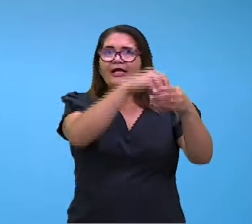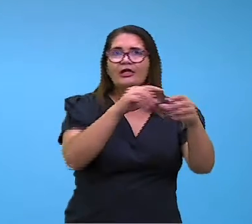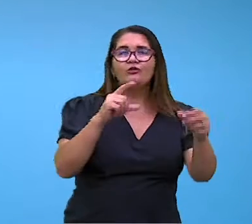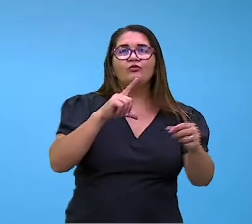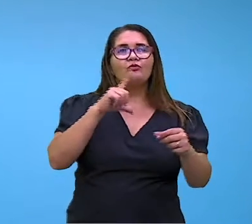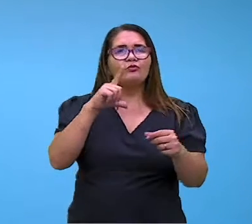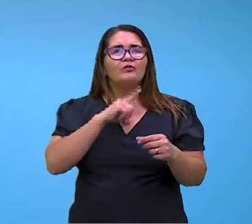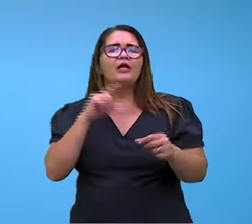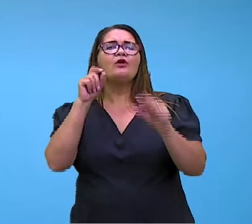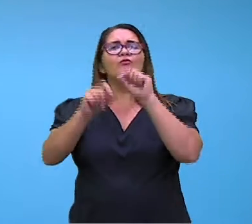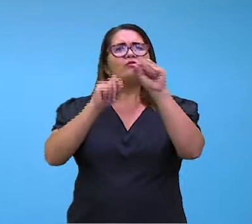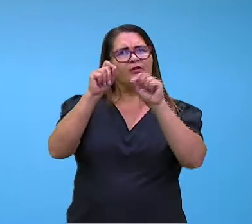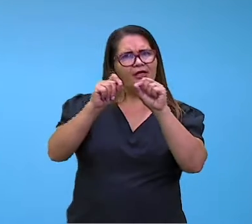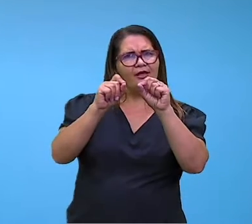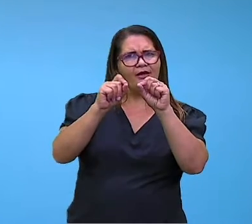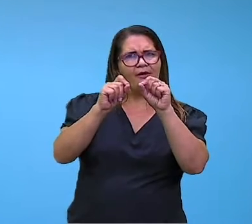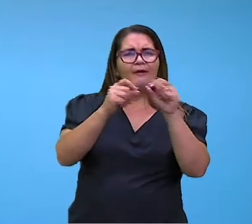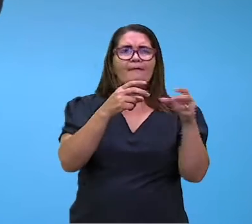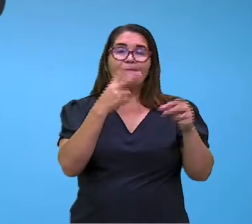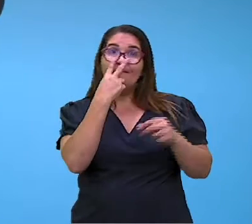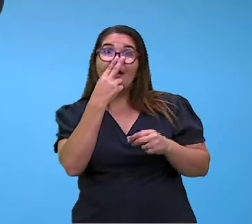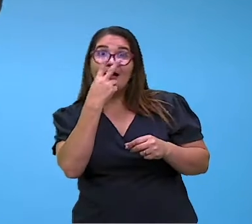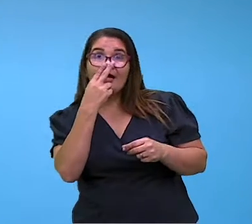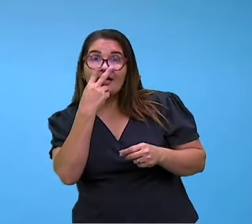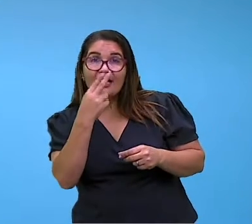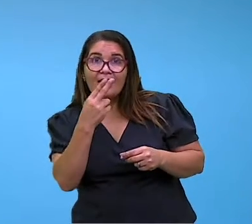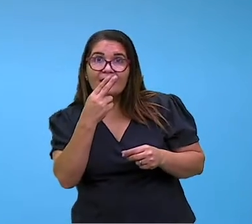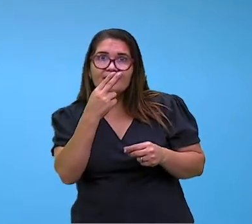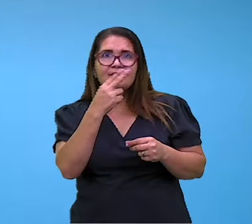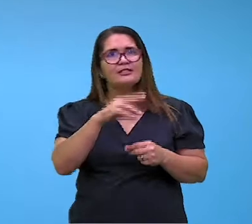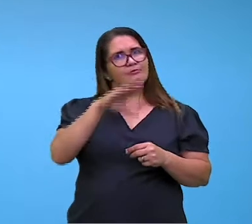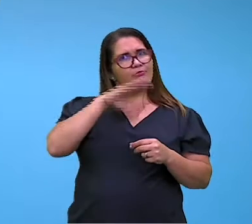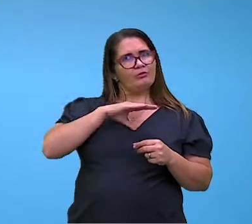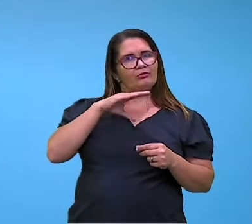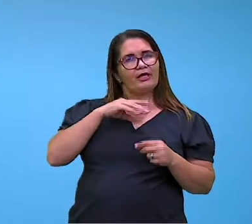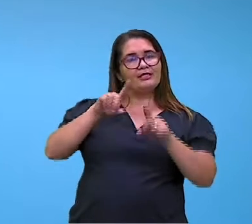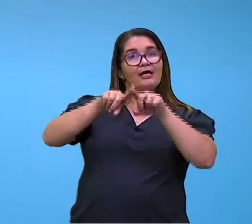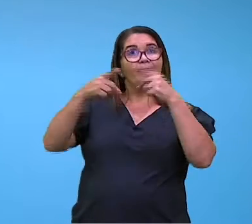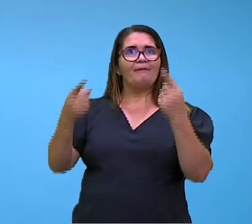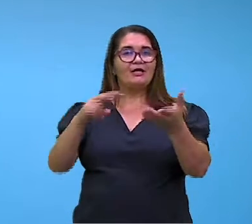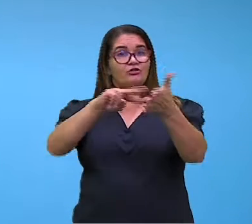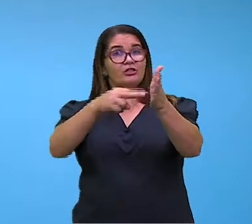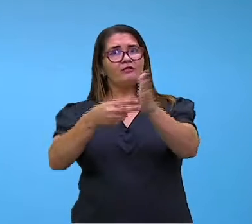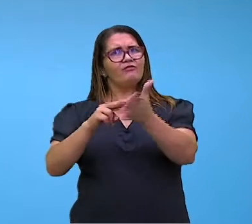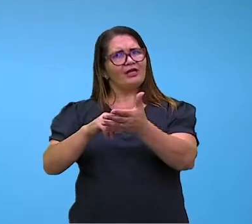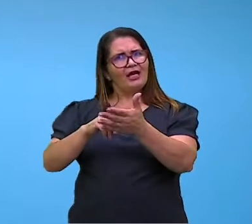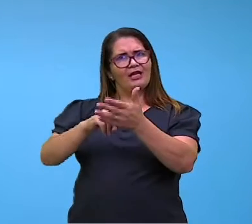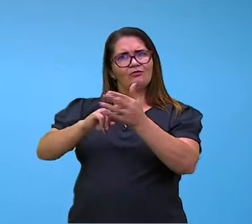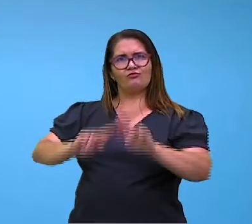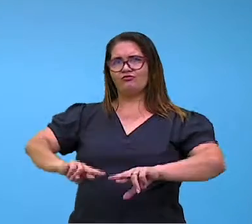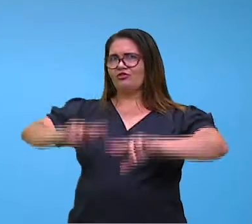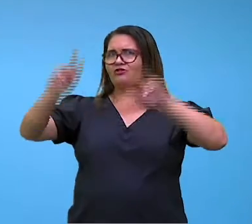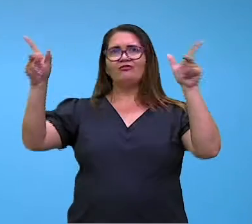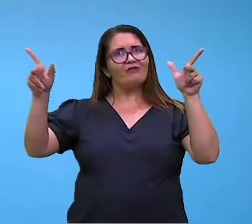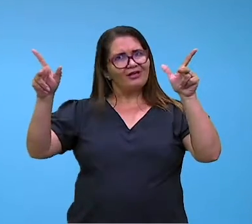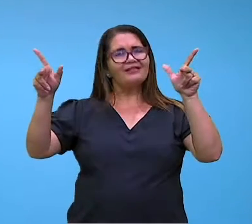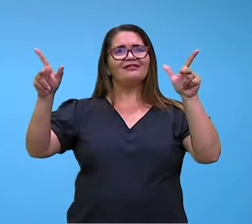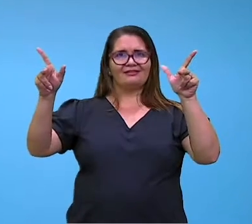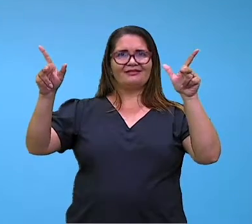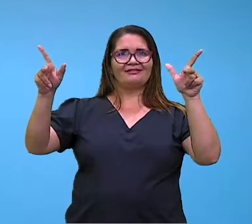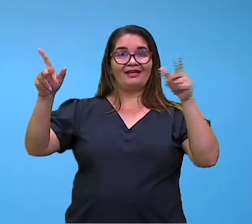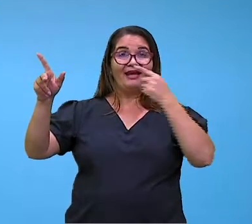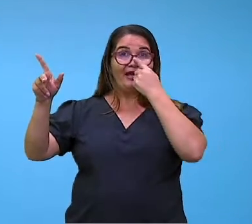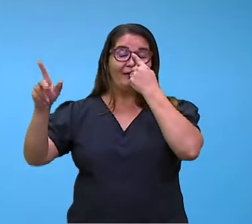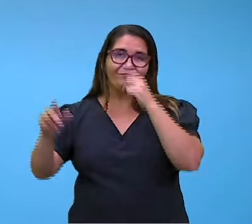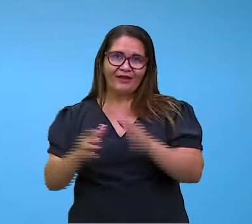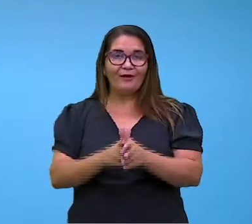português, mas com significado diferente. Por que chama false friend? Porque eles estão mentindo pra